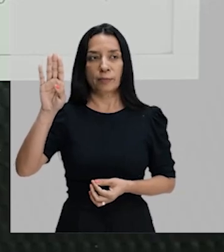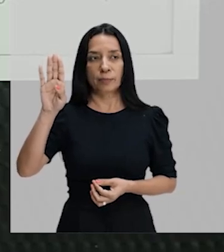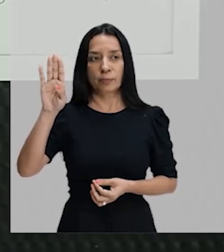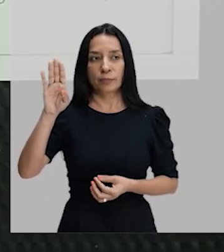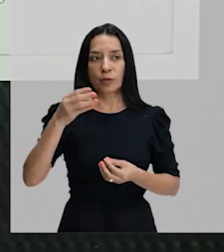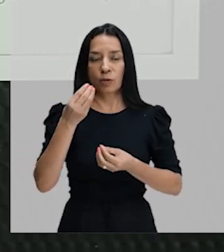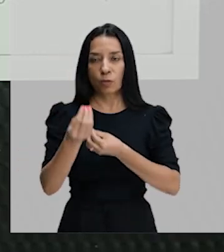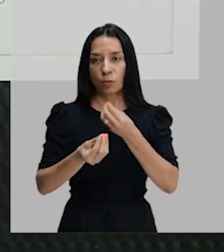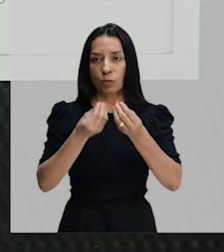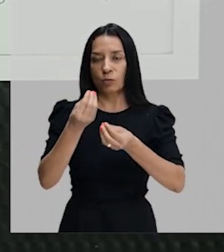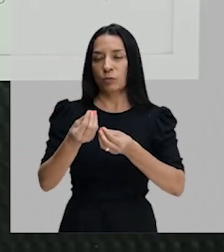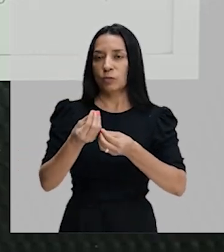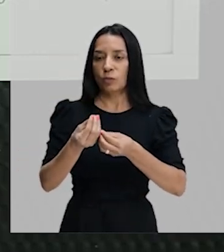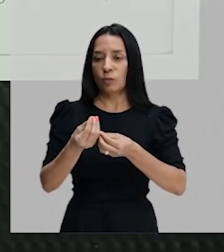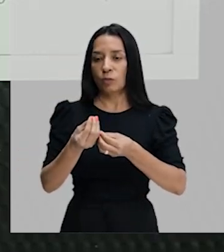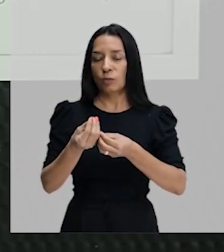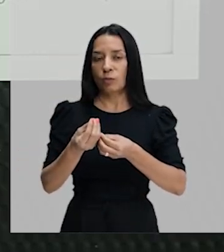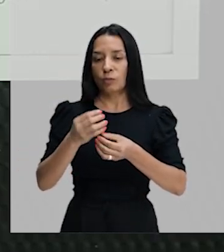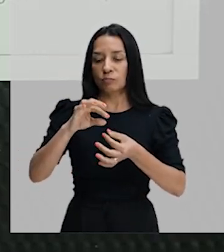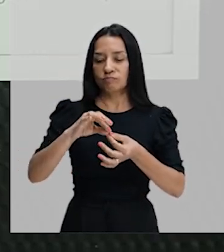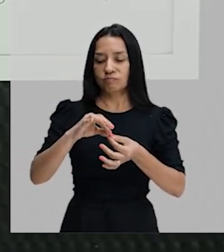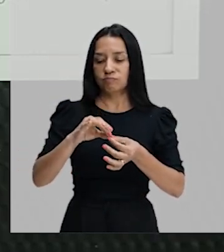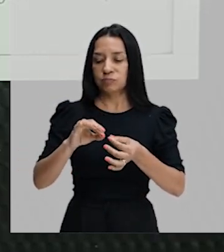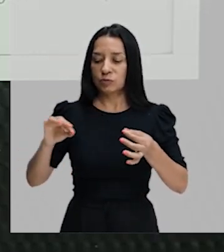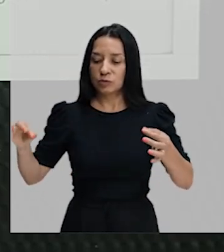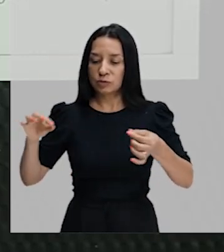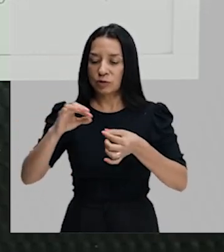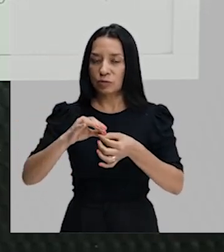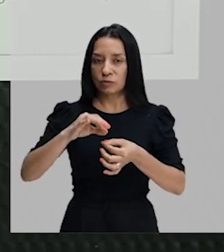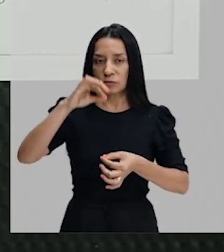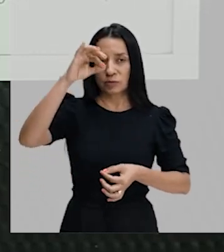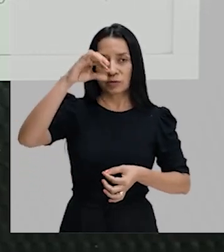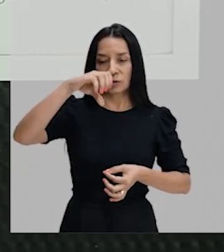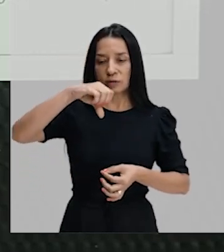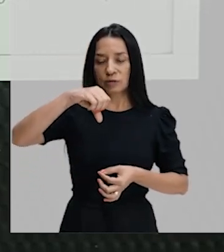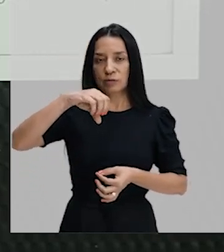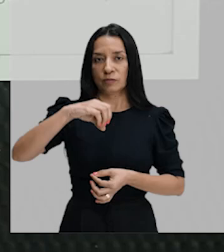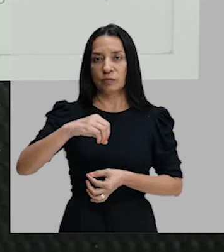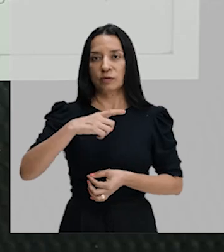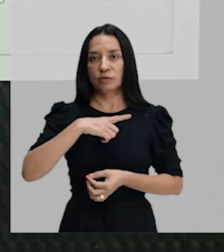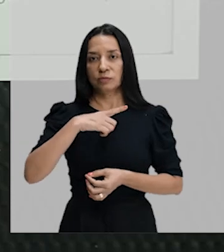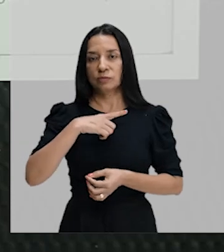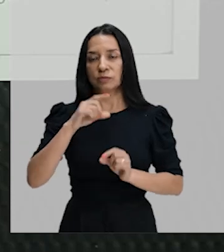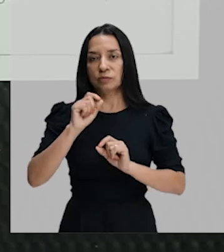Como está um na vertical e outro na horizontal, vai ser 90 graus e nós vamos ter